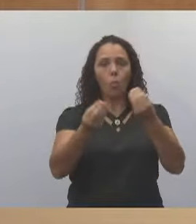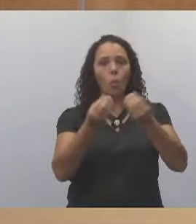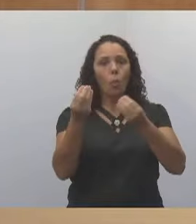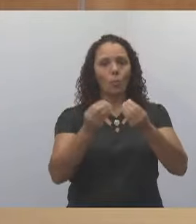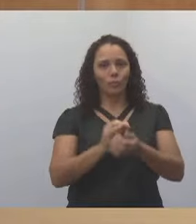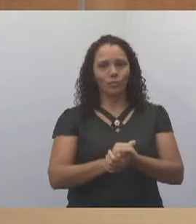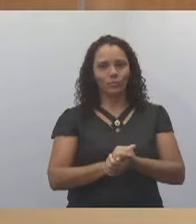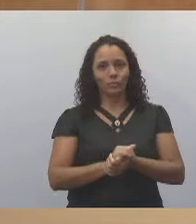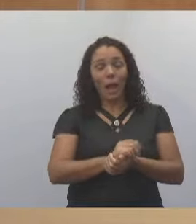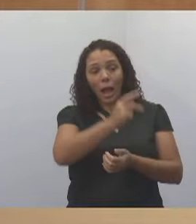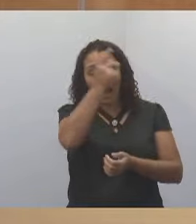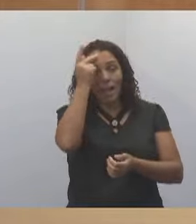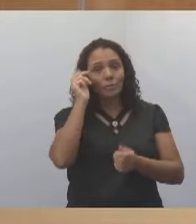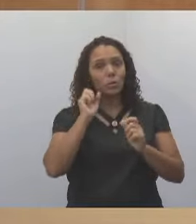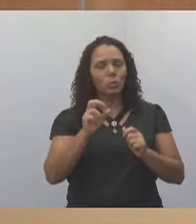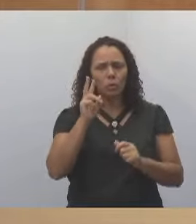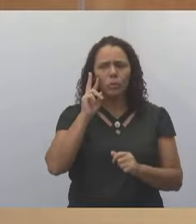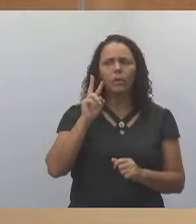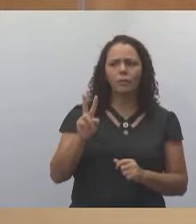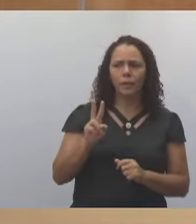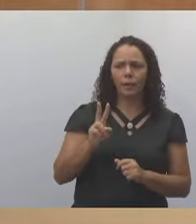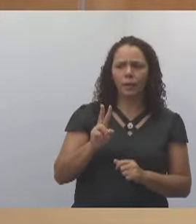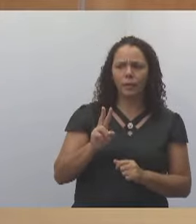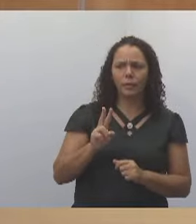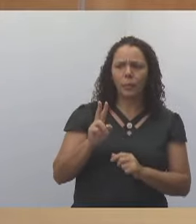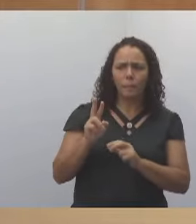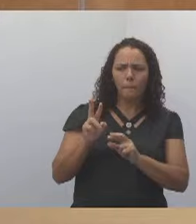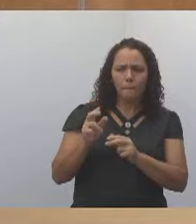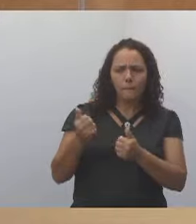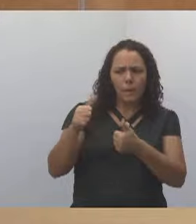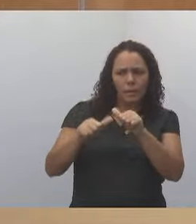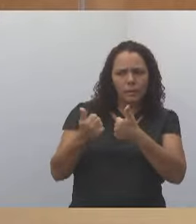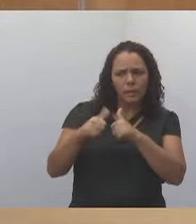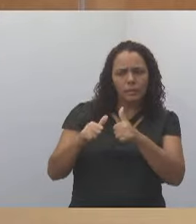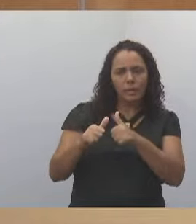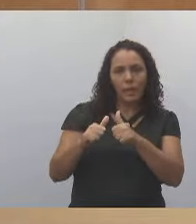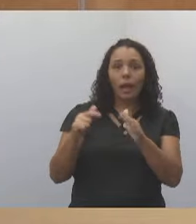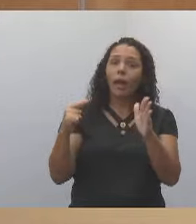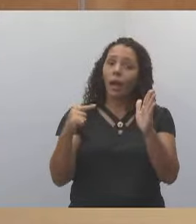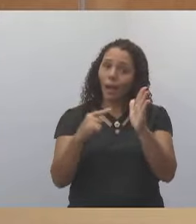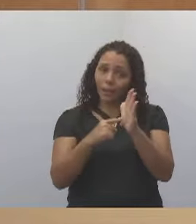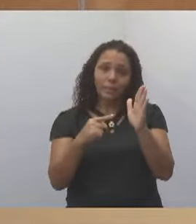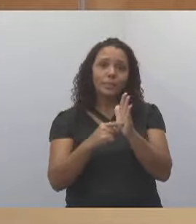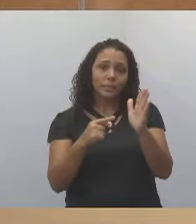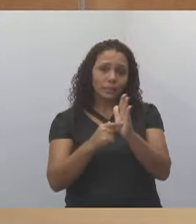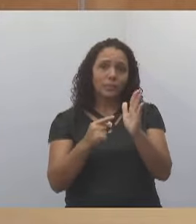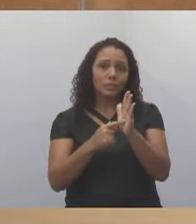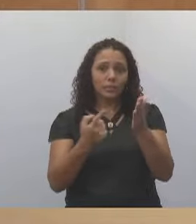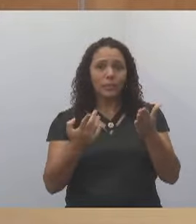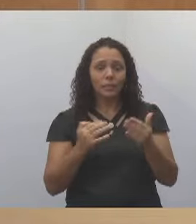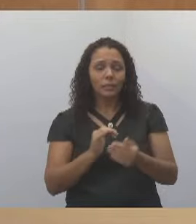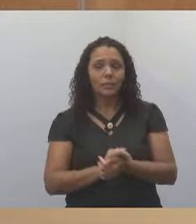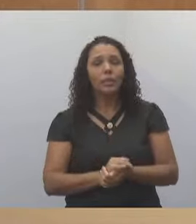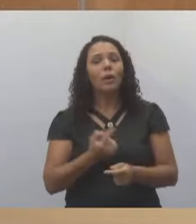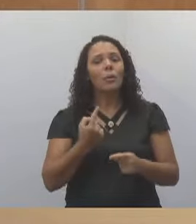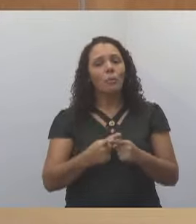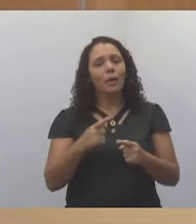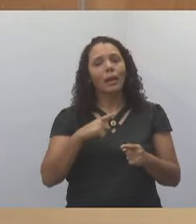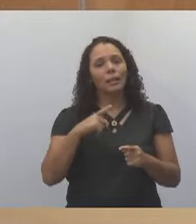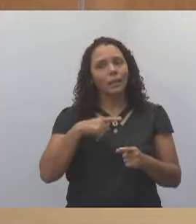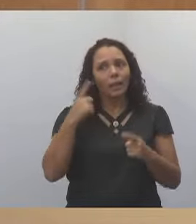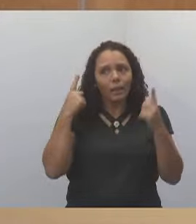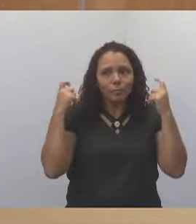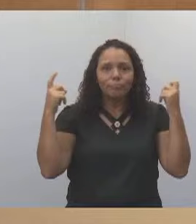serem fiscalizadores até que eles se contenham. Porque, além do barulho, é também a questão desse